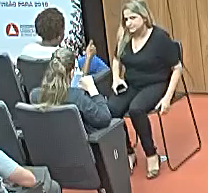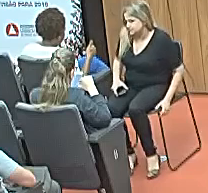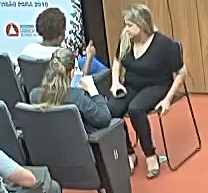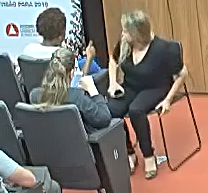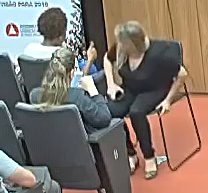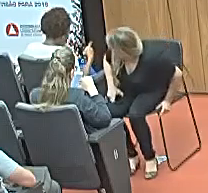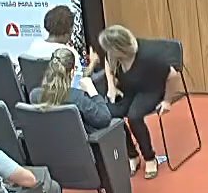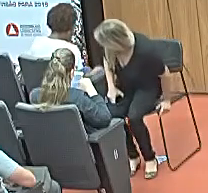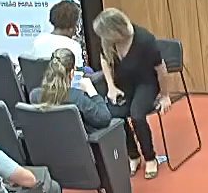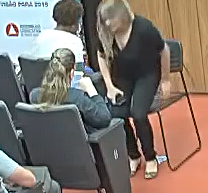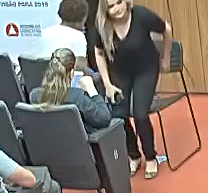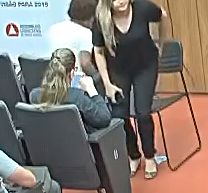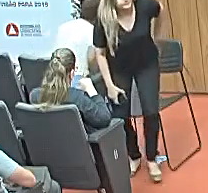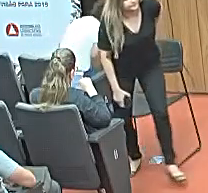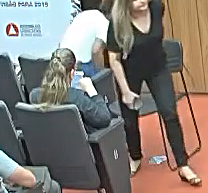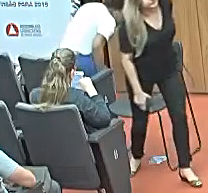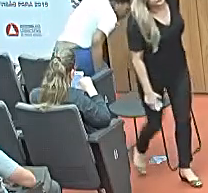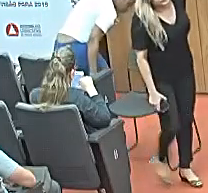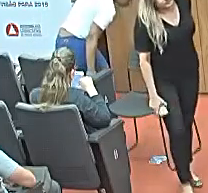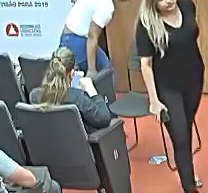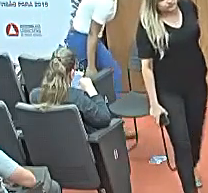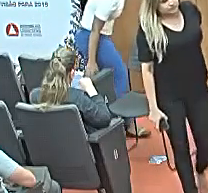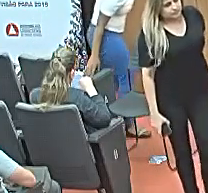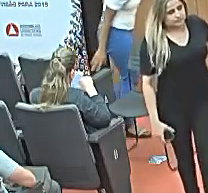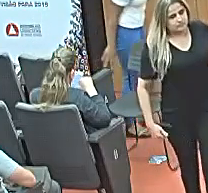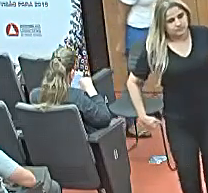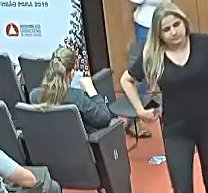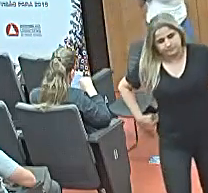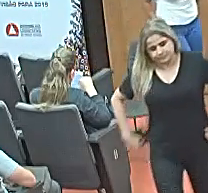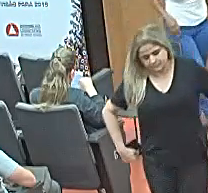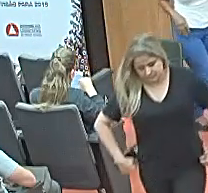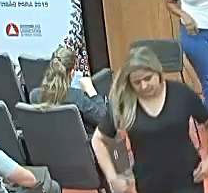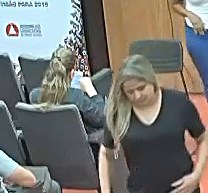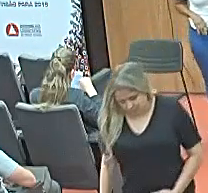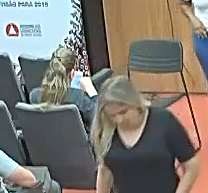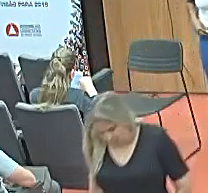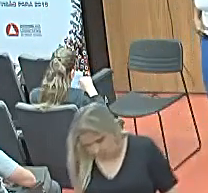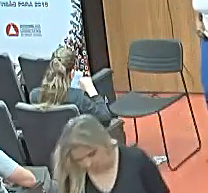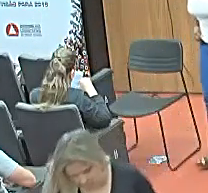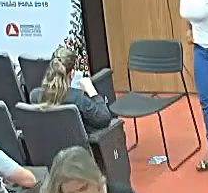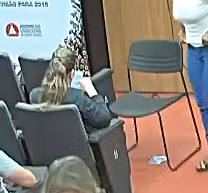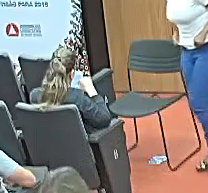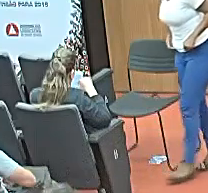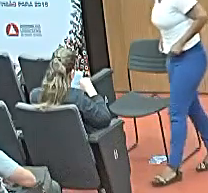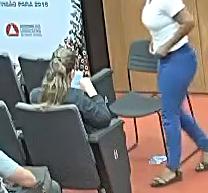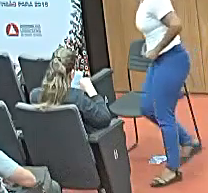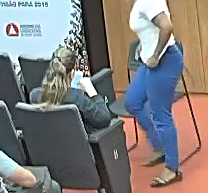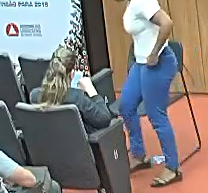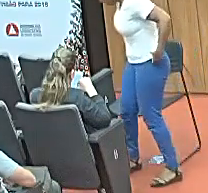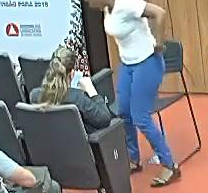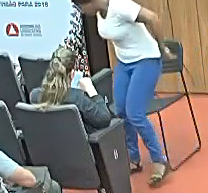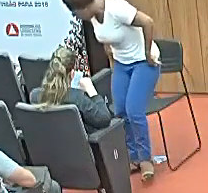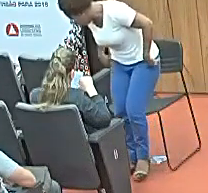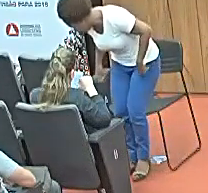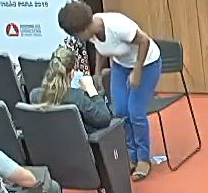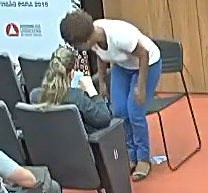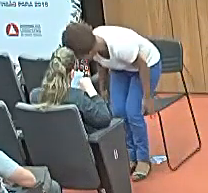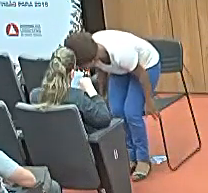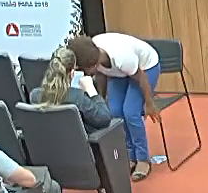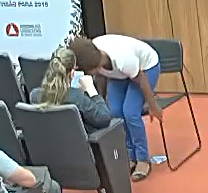escopo do programa mediação de conflitos projetos temáticos é relativo enfrentamento à violência doméstica